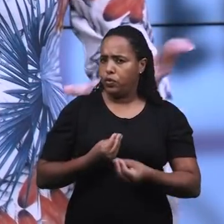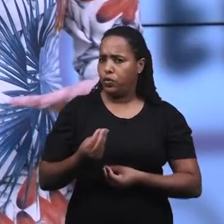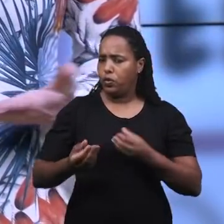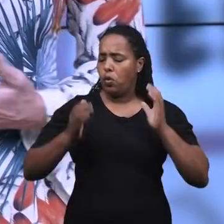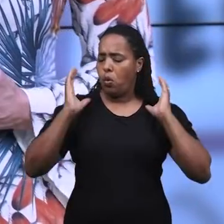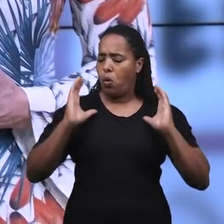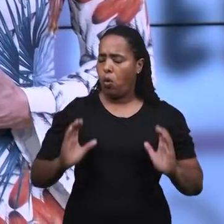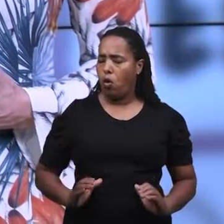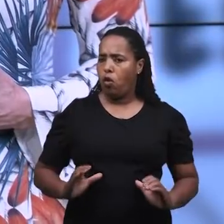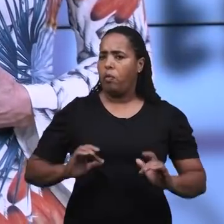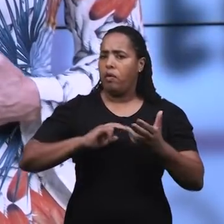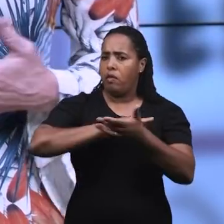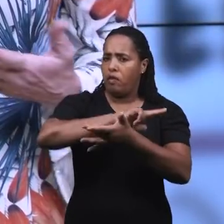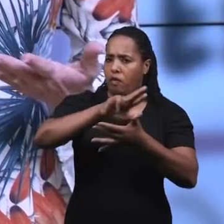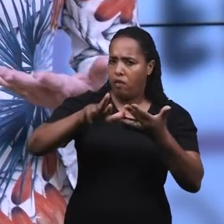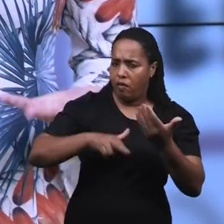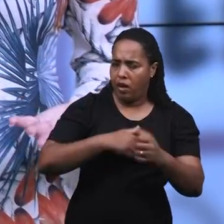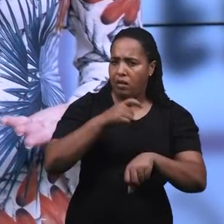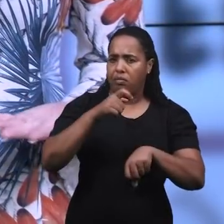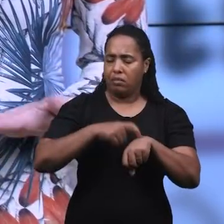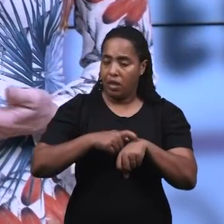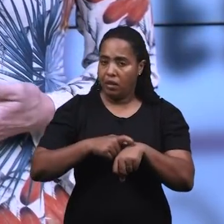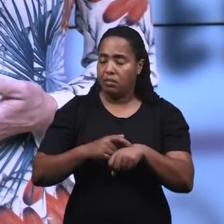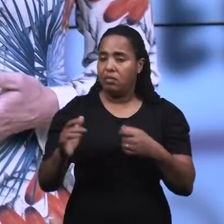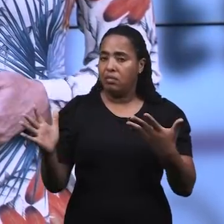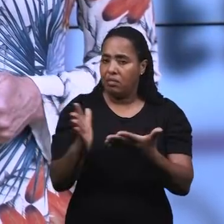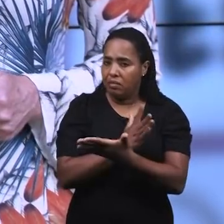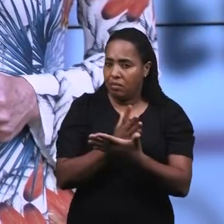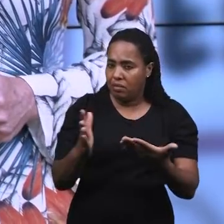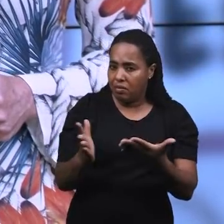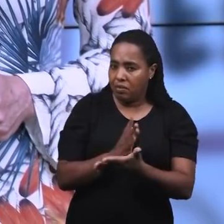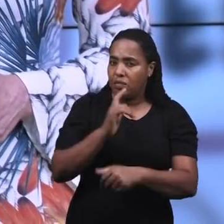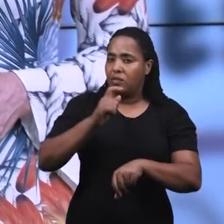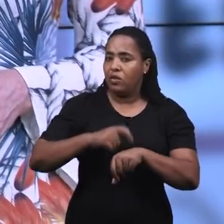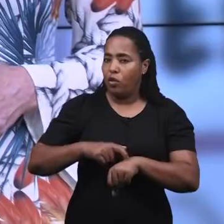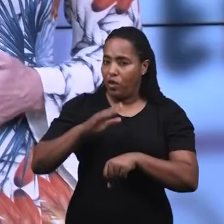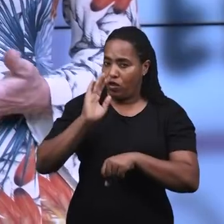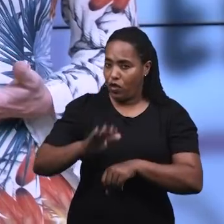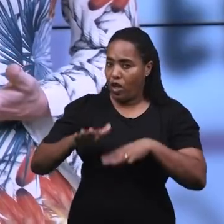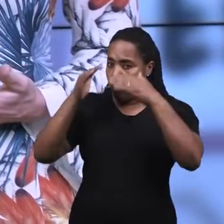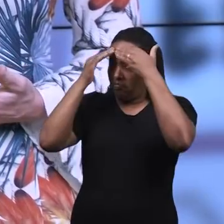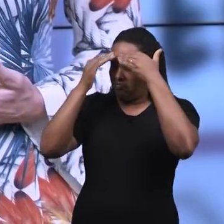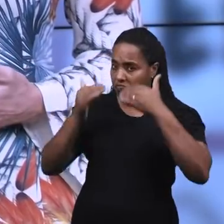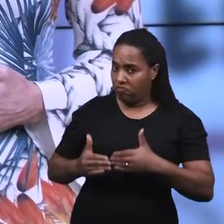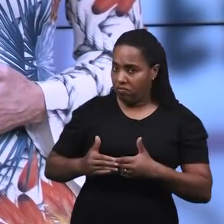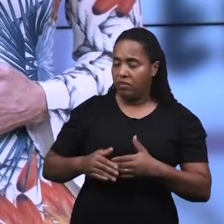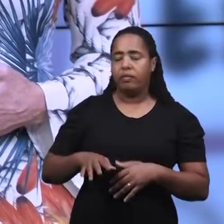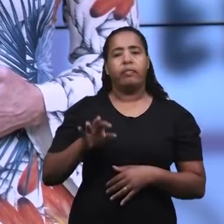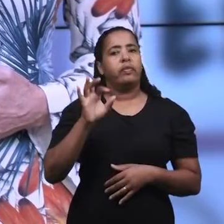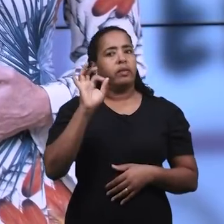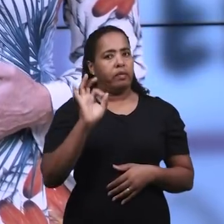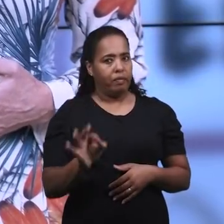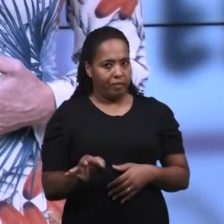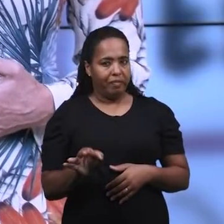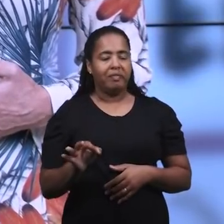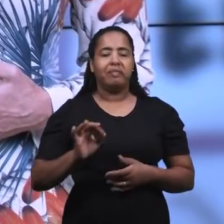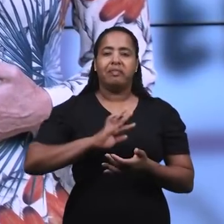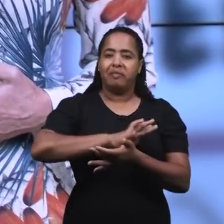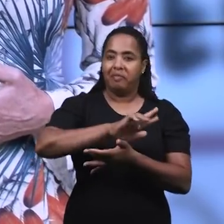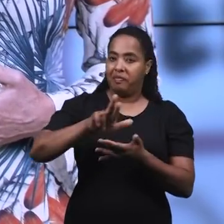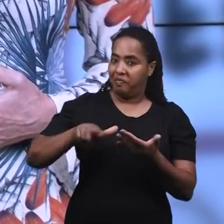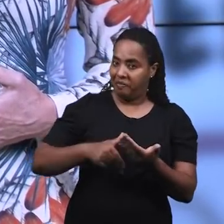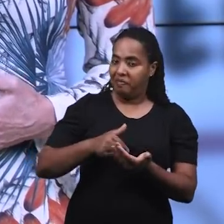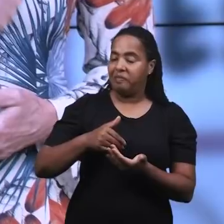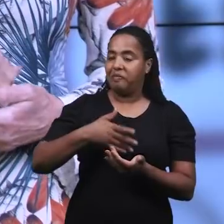diferentes situações? E em algum momento ele já desobedeceu? Por certo, muitos